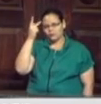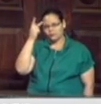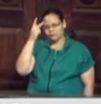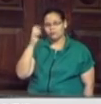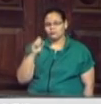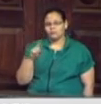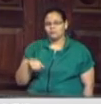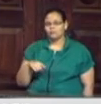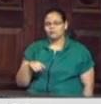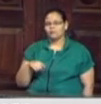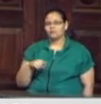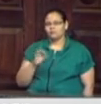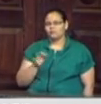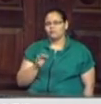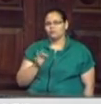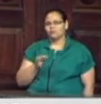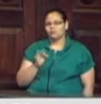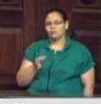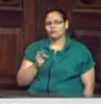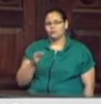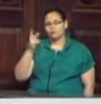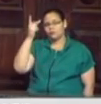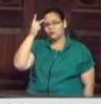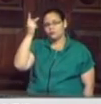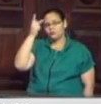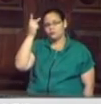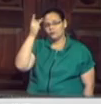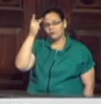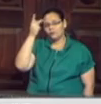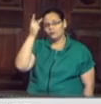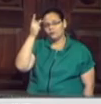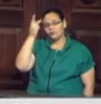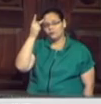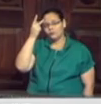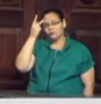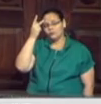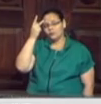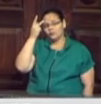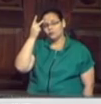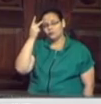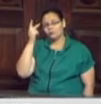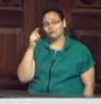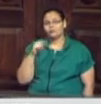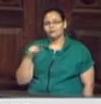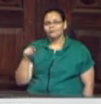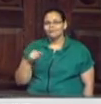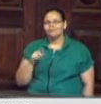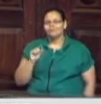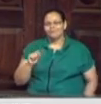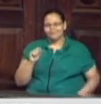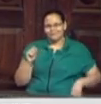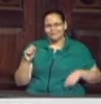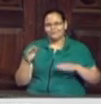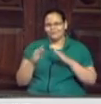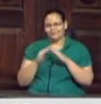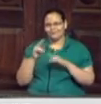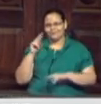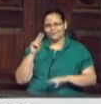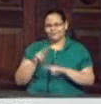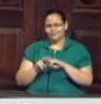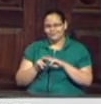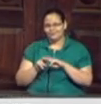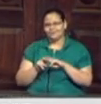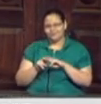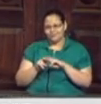É isso mesmo. Em São Paulo, e eles estão sobre cárcere privado. Não estão,